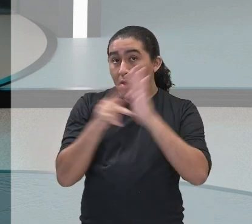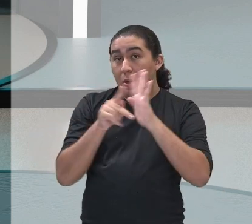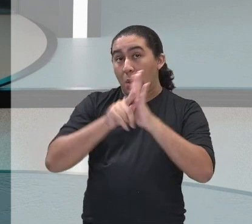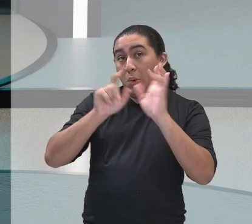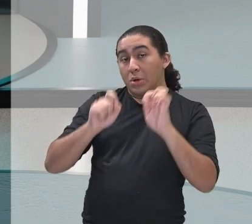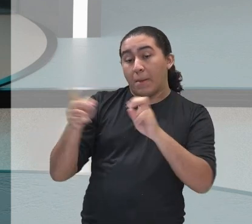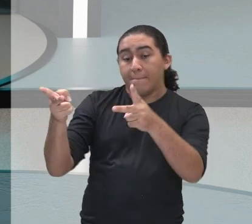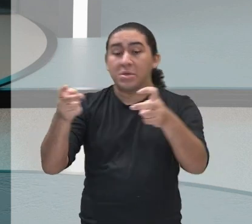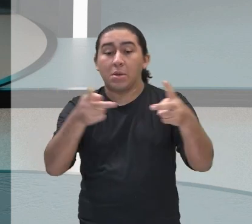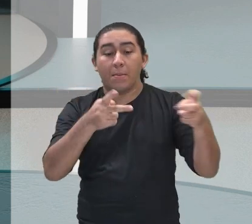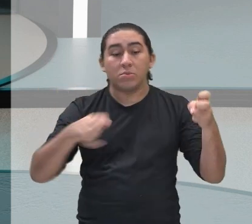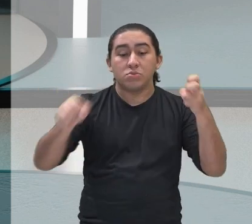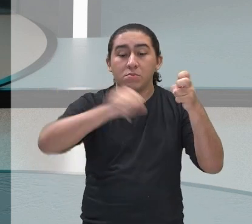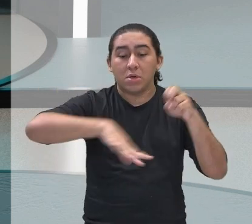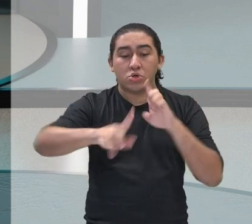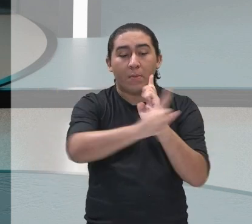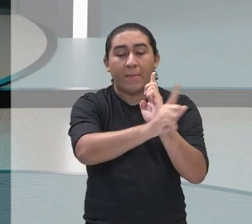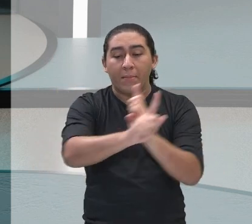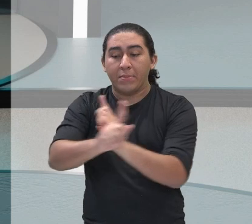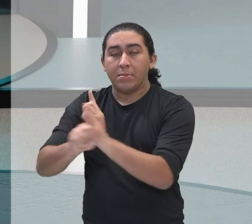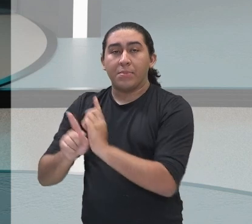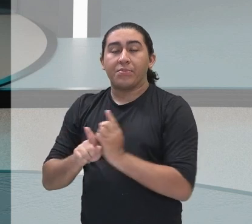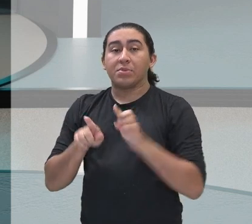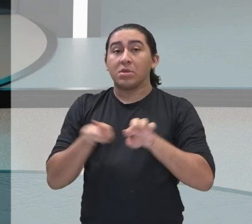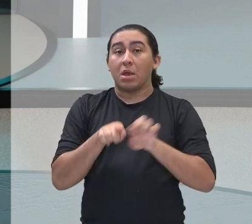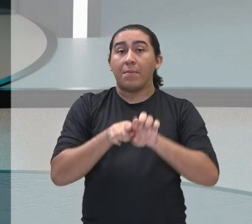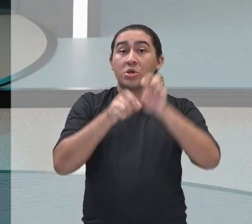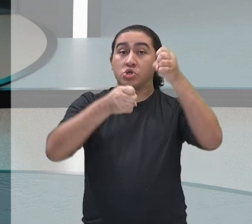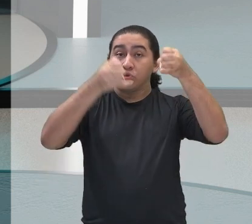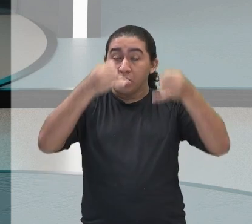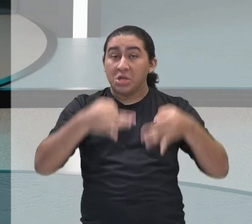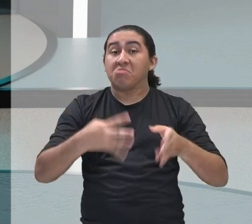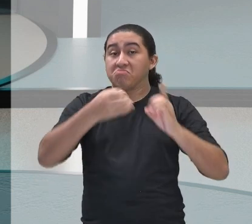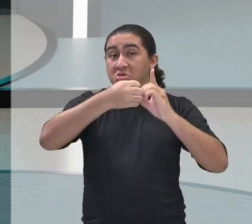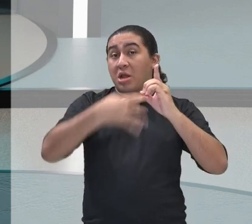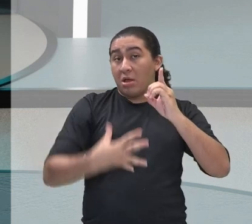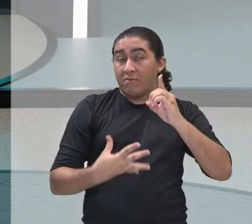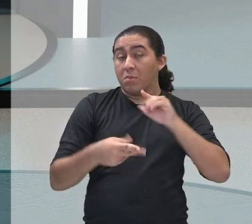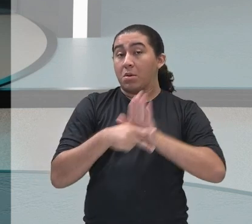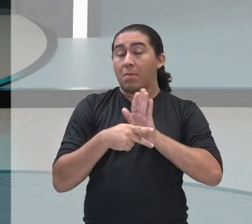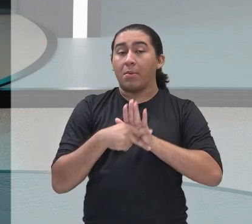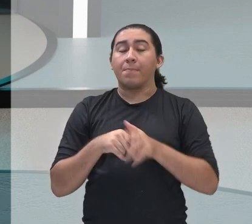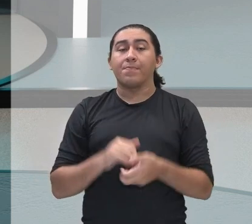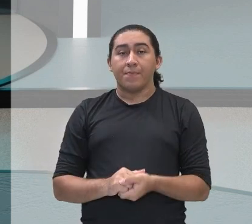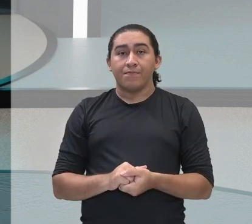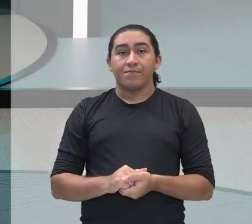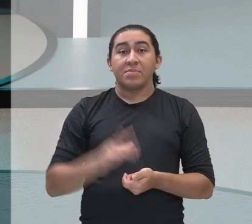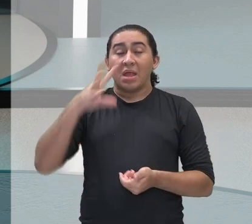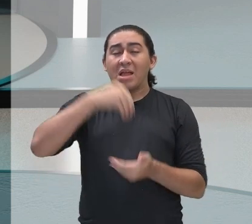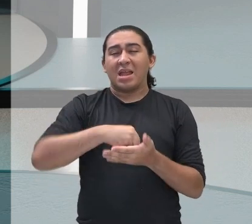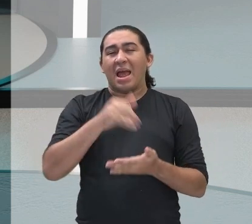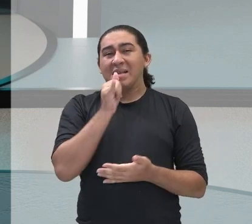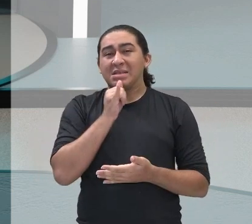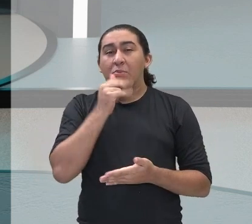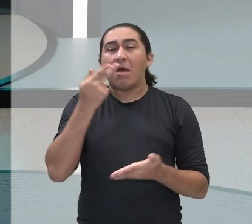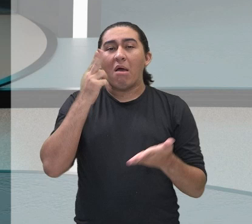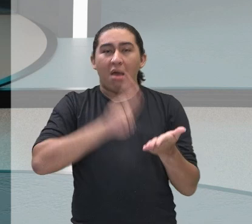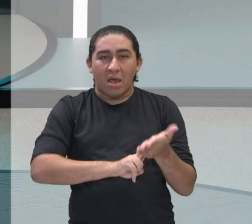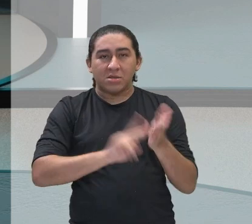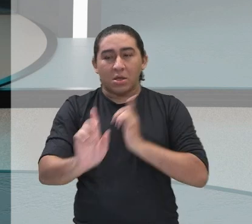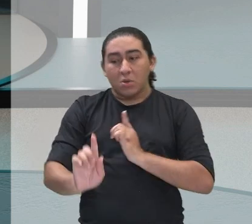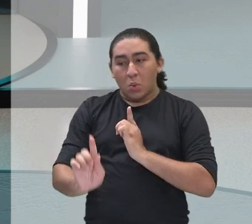viram, do que eles encontraram e descreve também a crônica, a carta de achamento do Brasil, que é